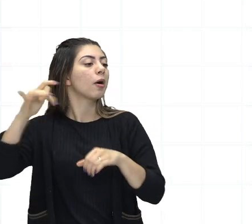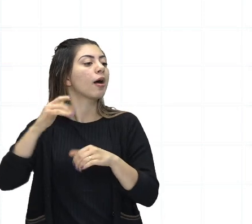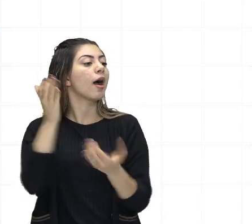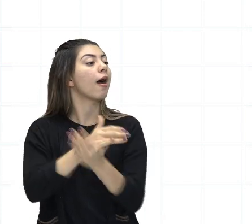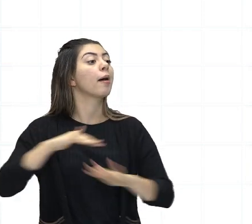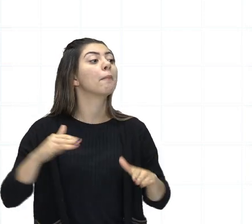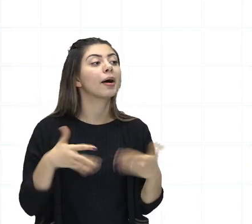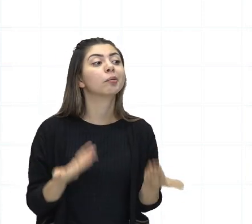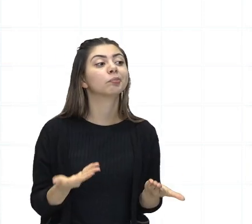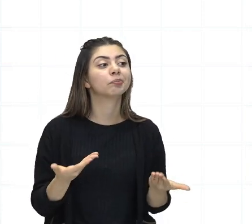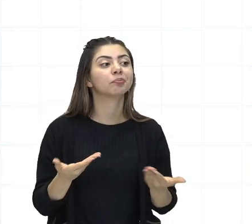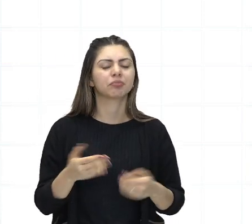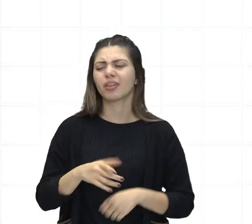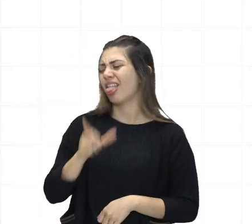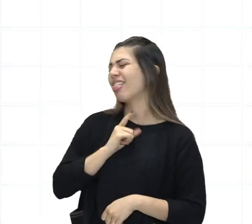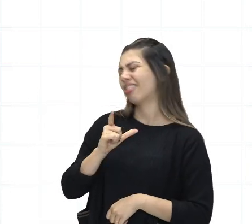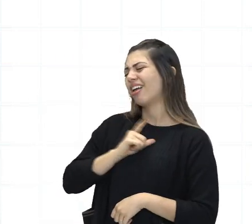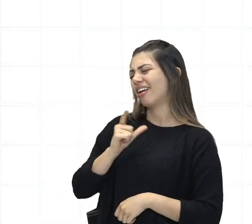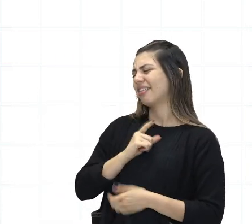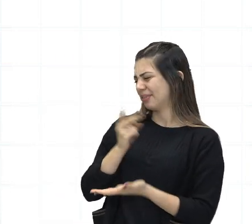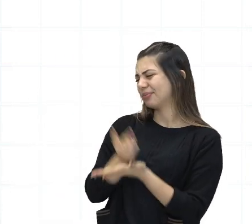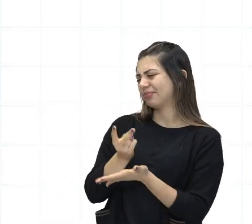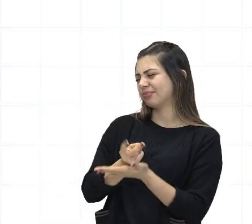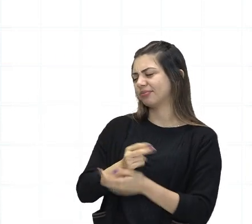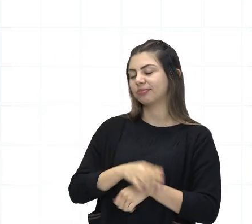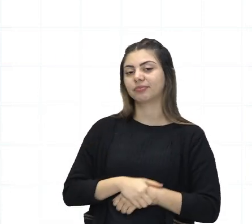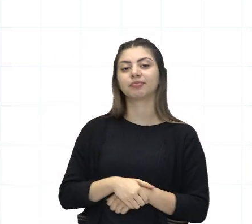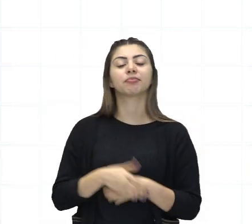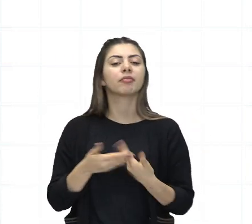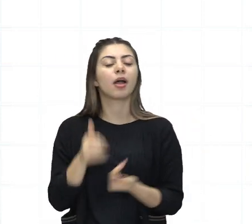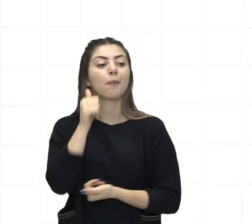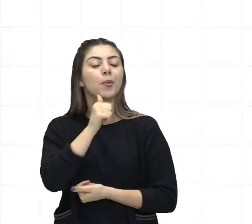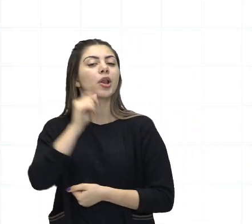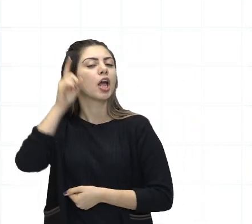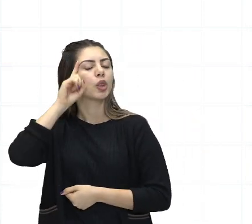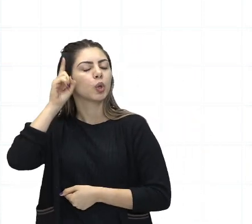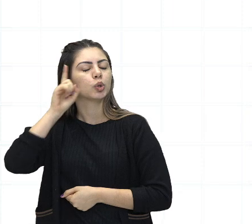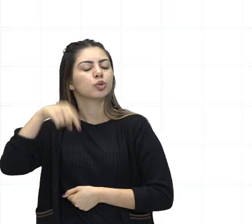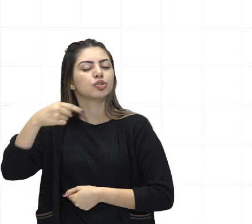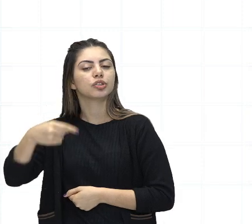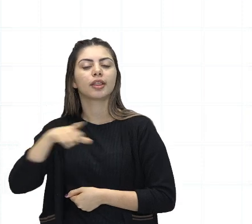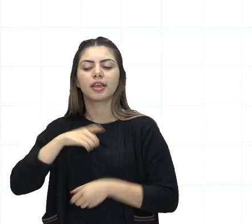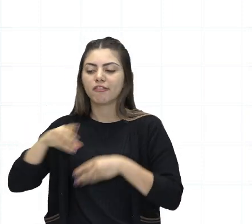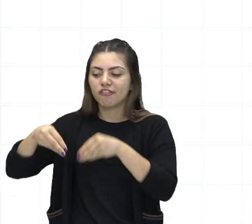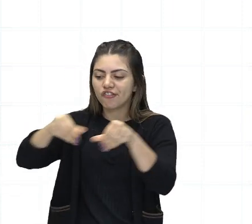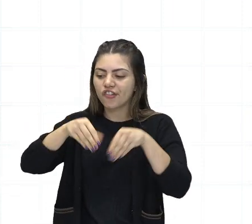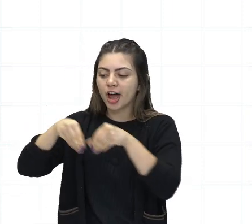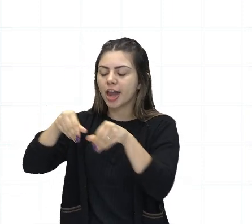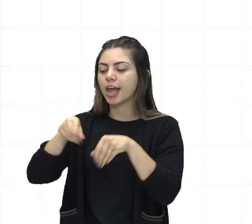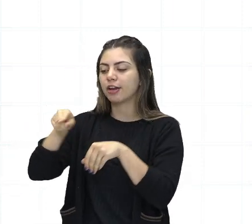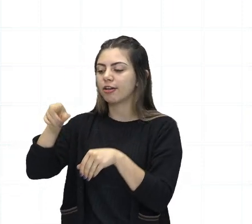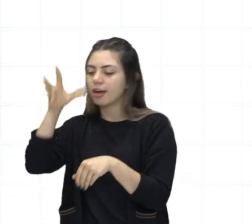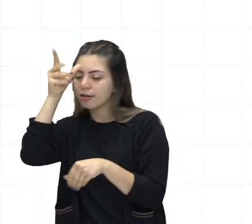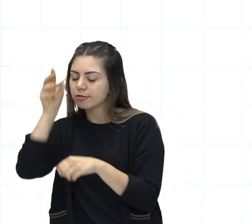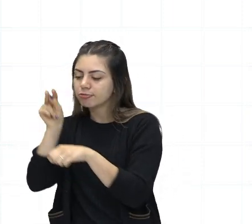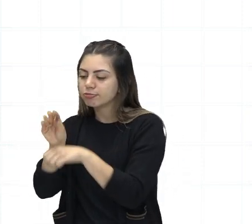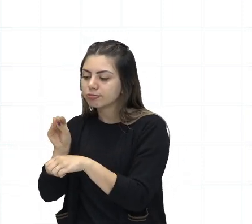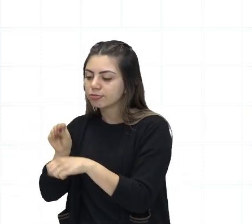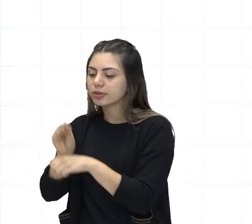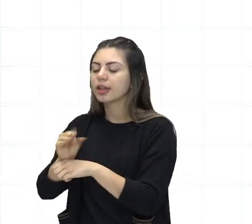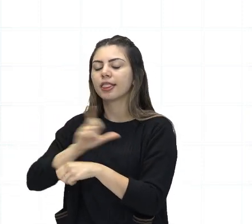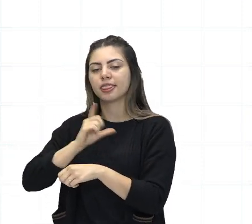ouro? Bota sim. A mulher todos os dias dava farelo à galinha e a galinha botava um ovo de